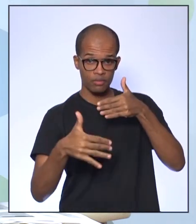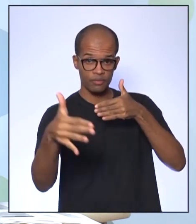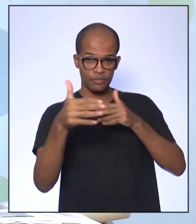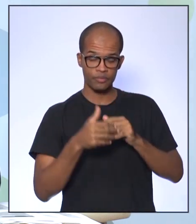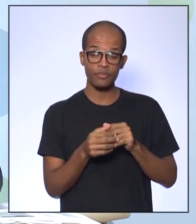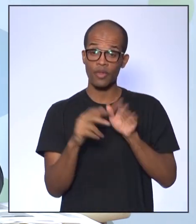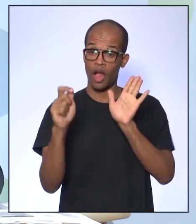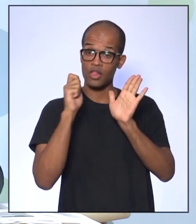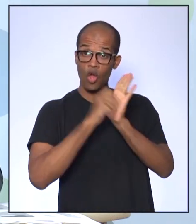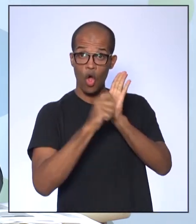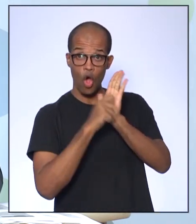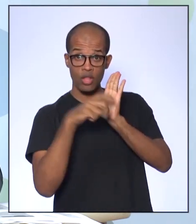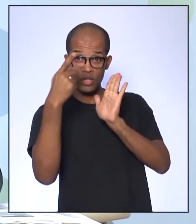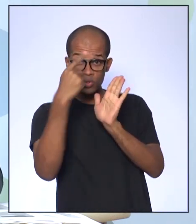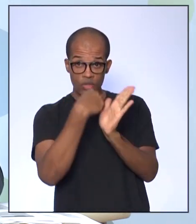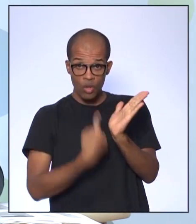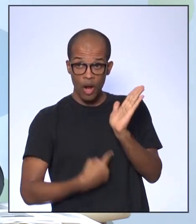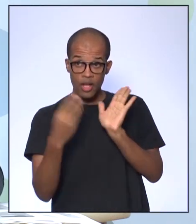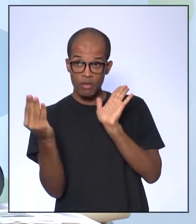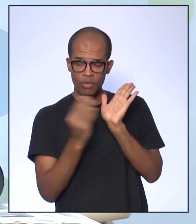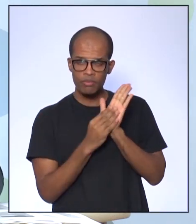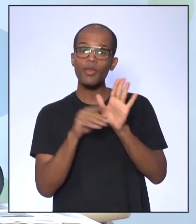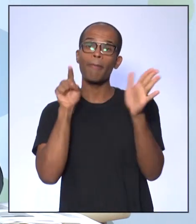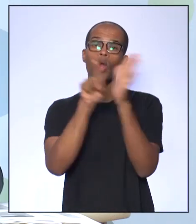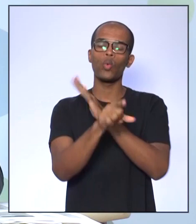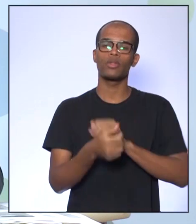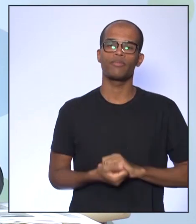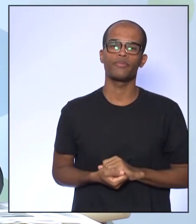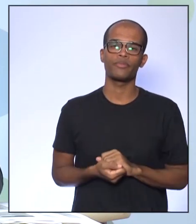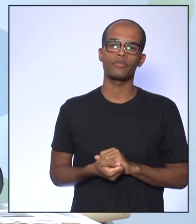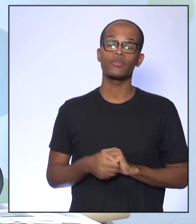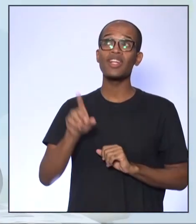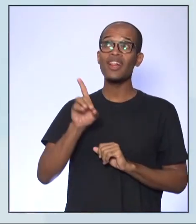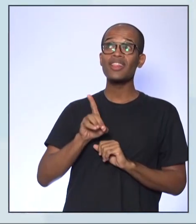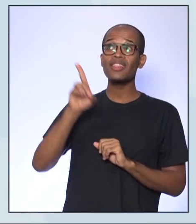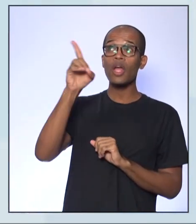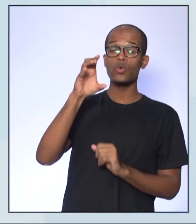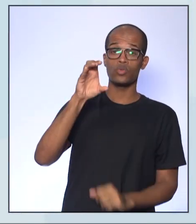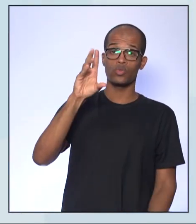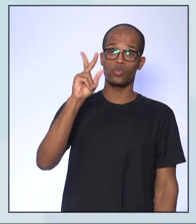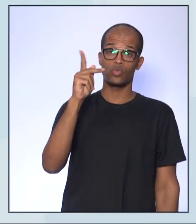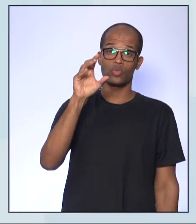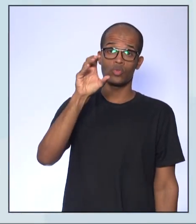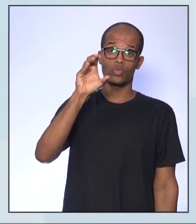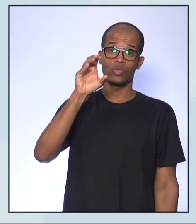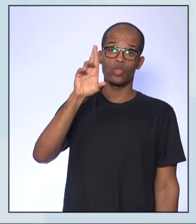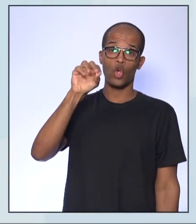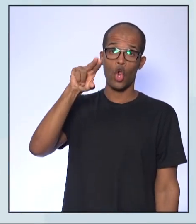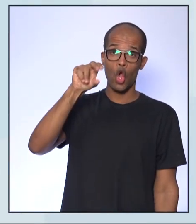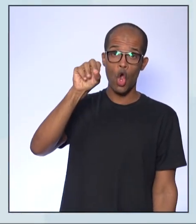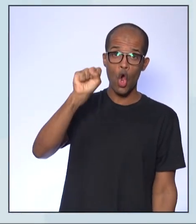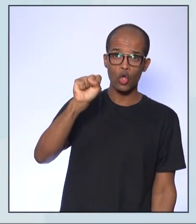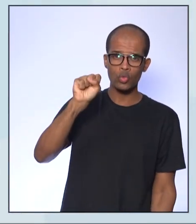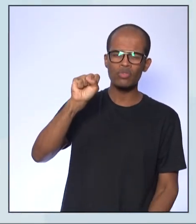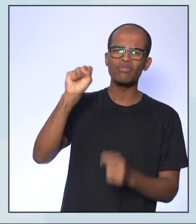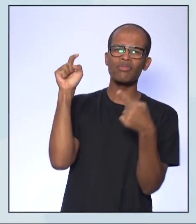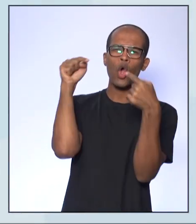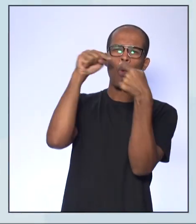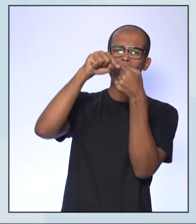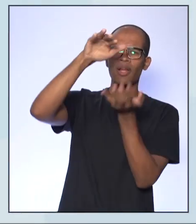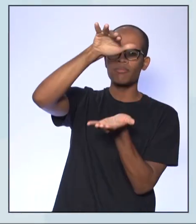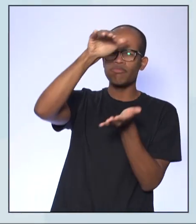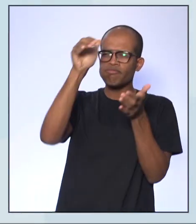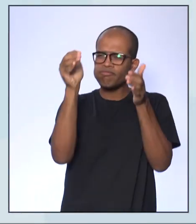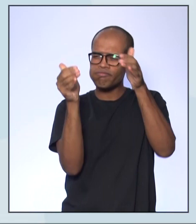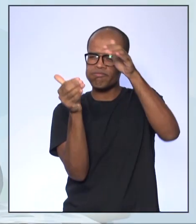Então, anota aí no seu caderninho. A pergunta é: o que Cronos tem a ver com uma ampulheta?